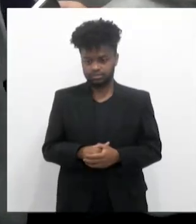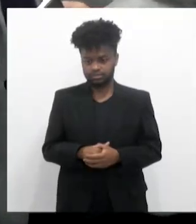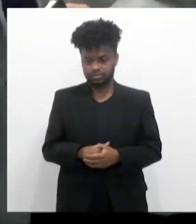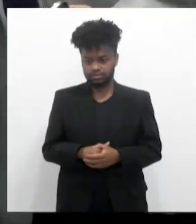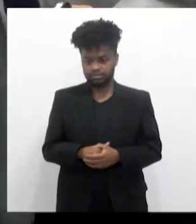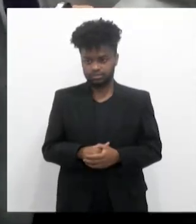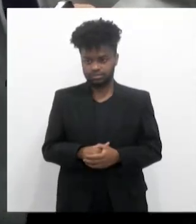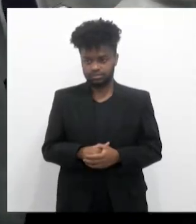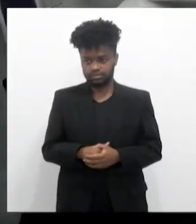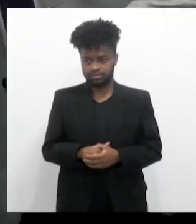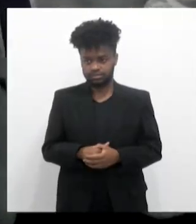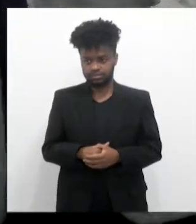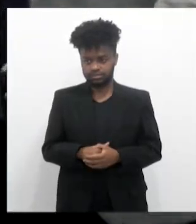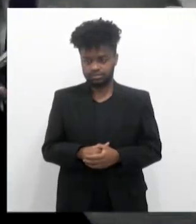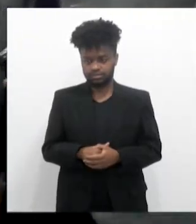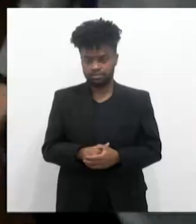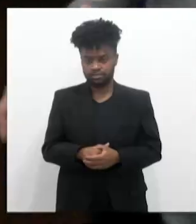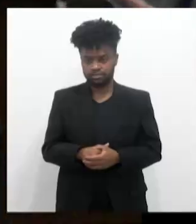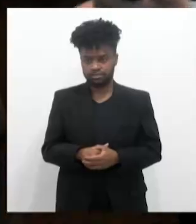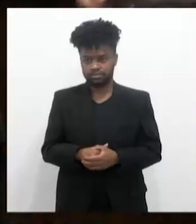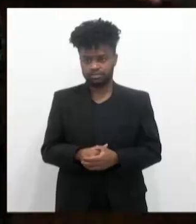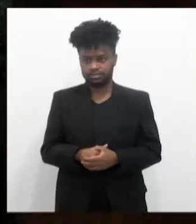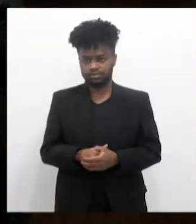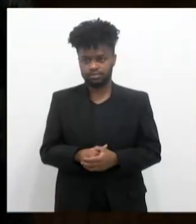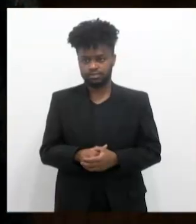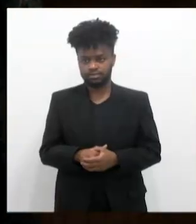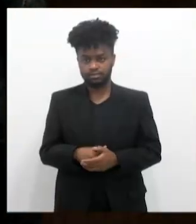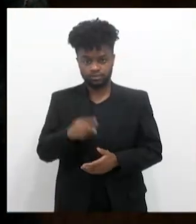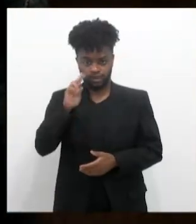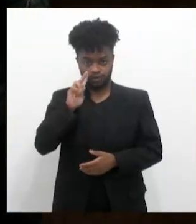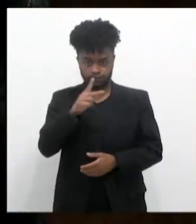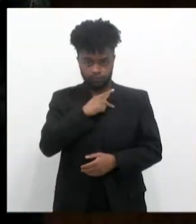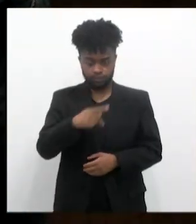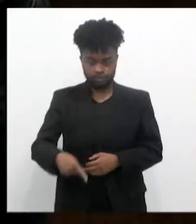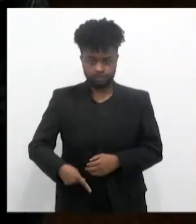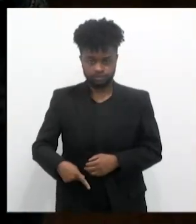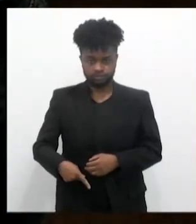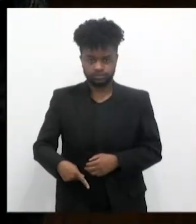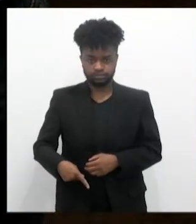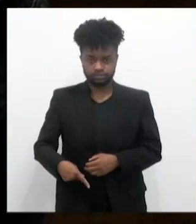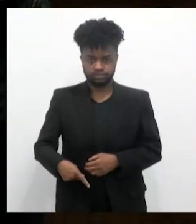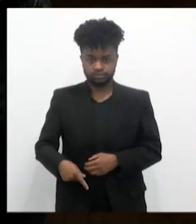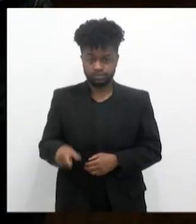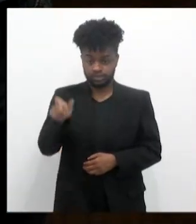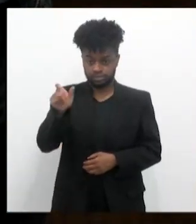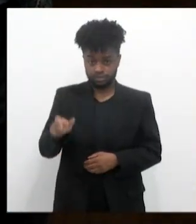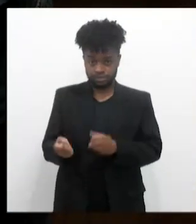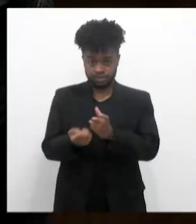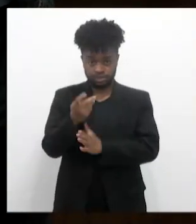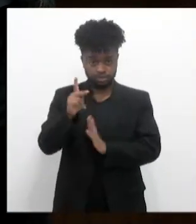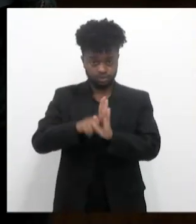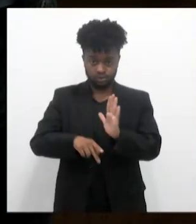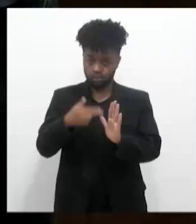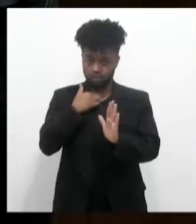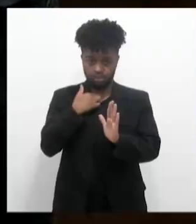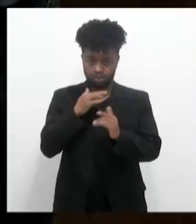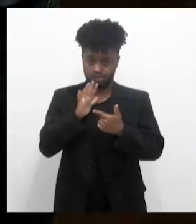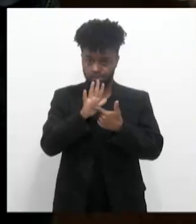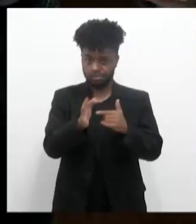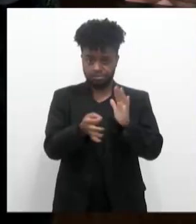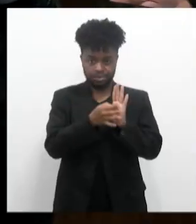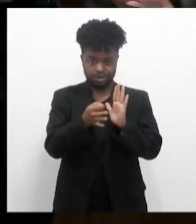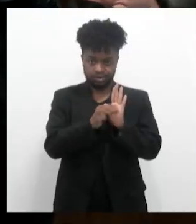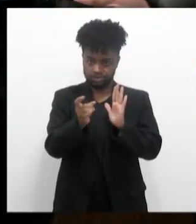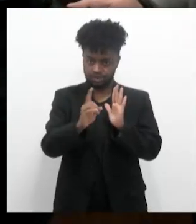Mas CCJ? Viu, senhor presidente? Autor do projeto não pode dar parecer.